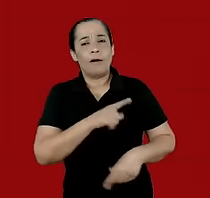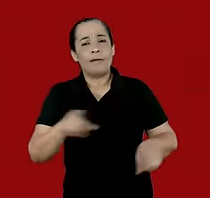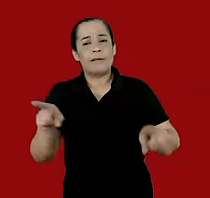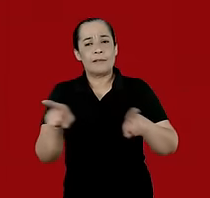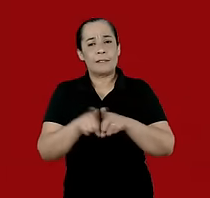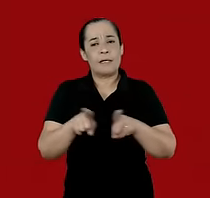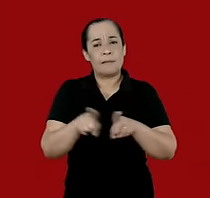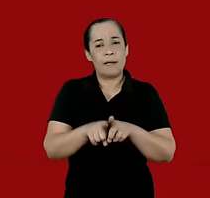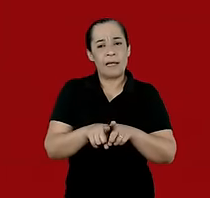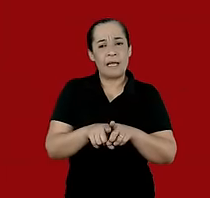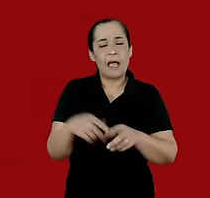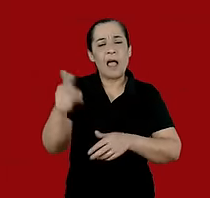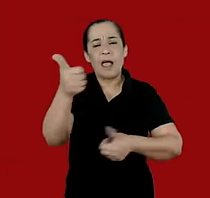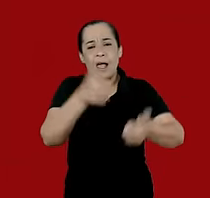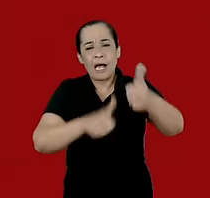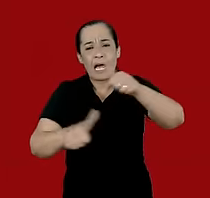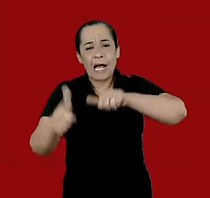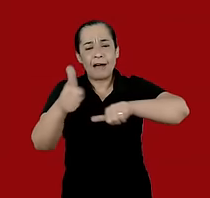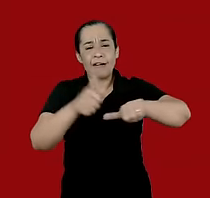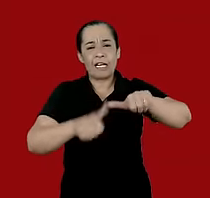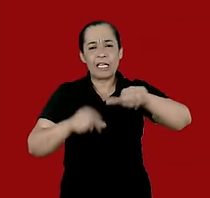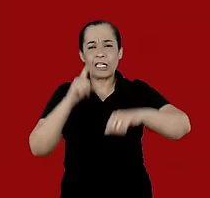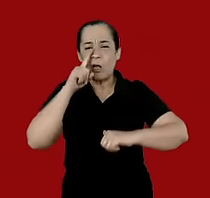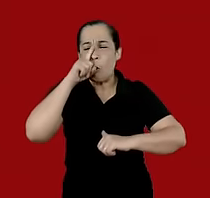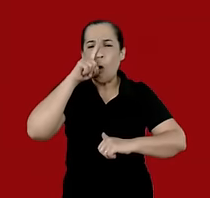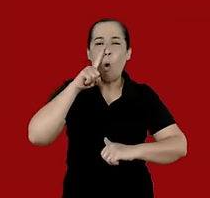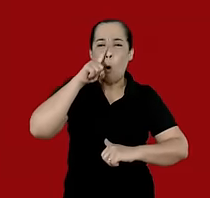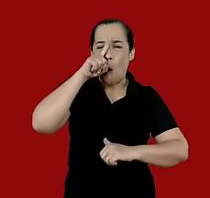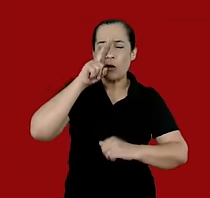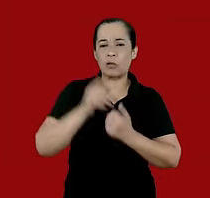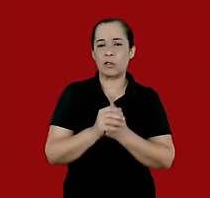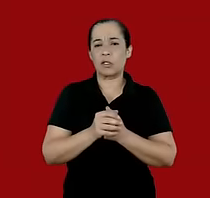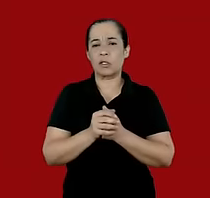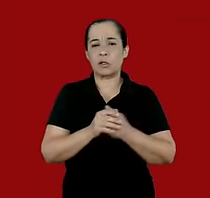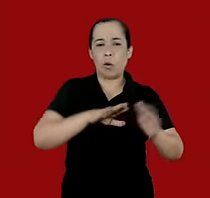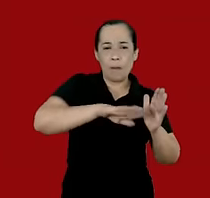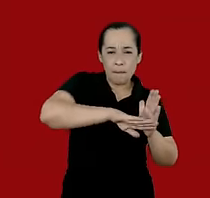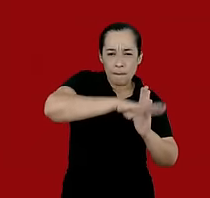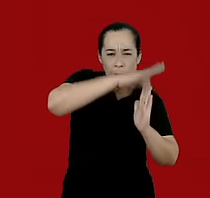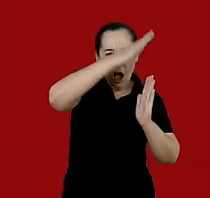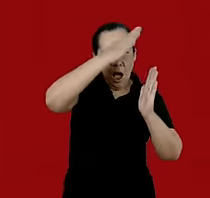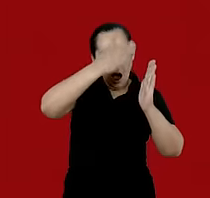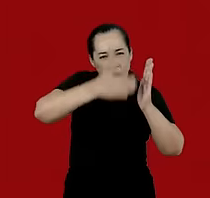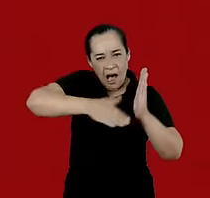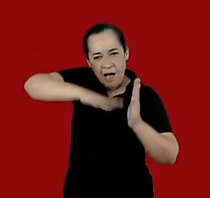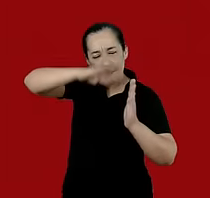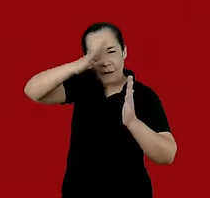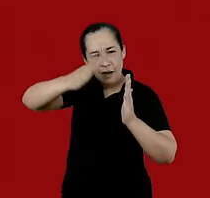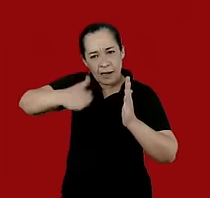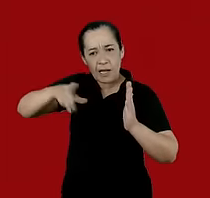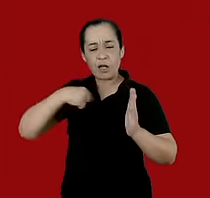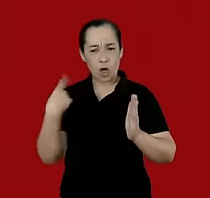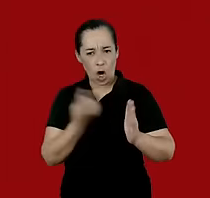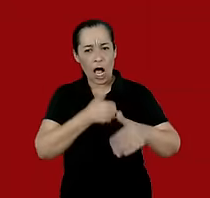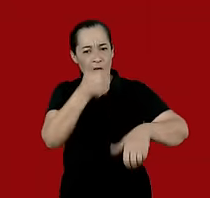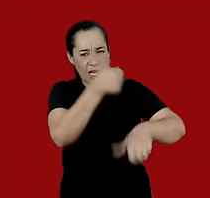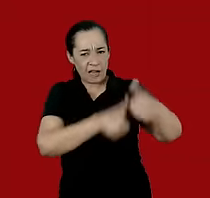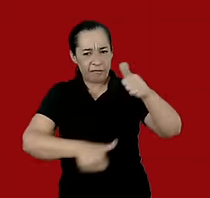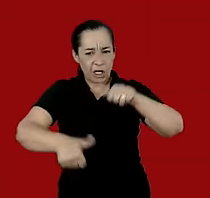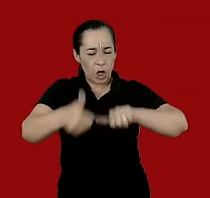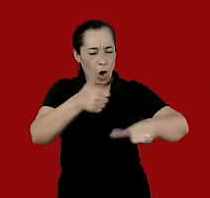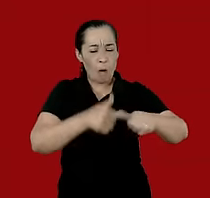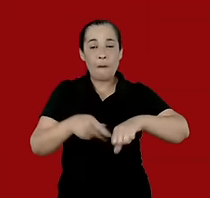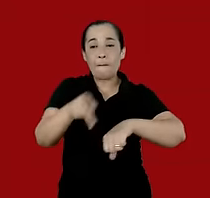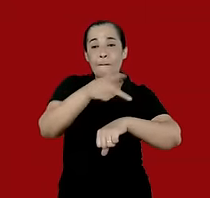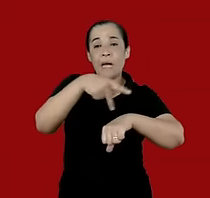a a parte de prêmio de risco a inclinação de curva então a gente fez essa análise para vários países aqui não tem nenhuma